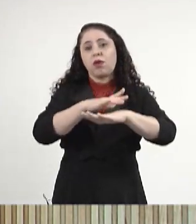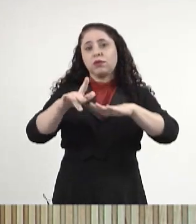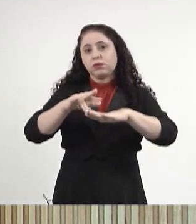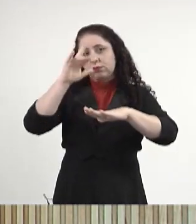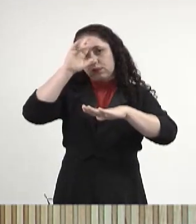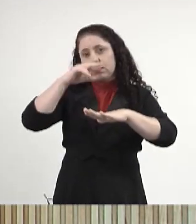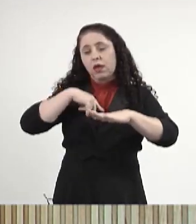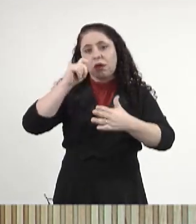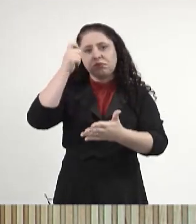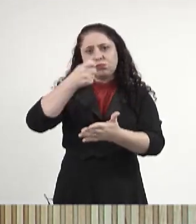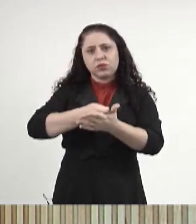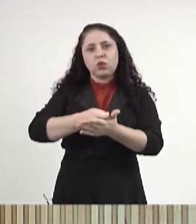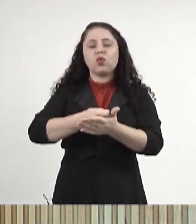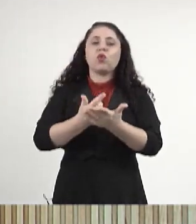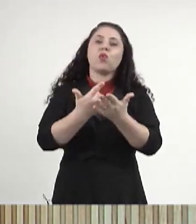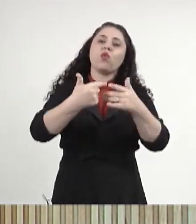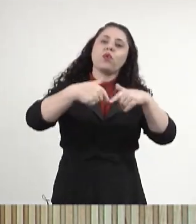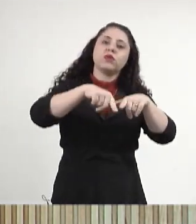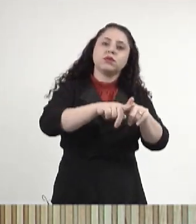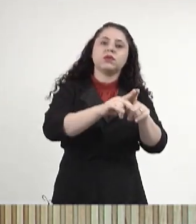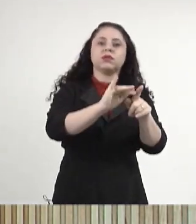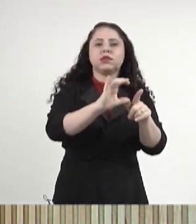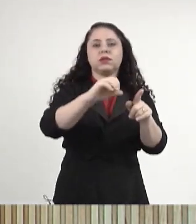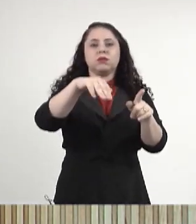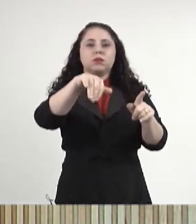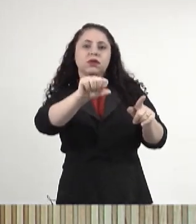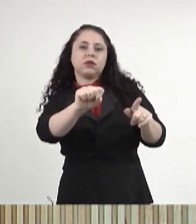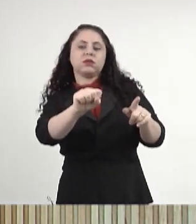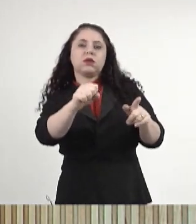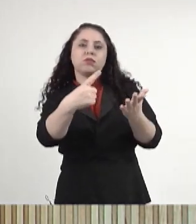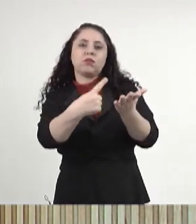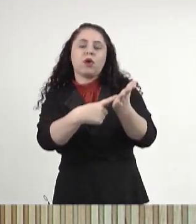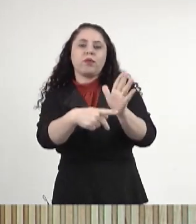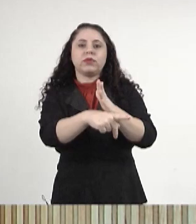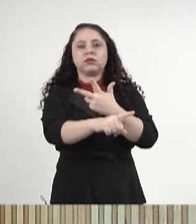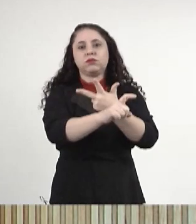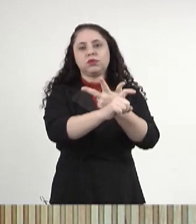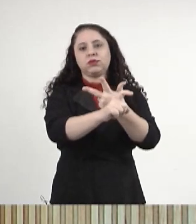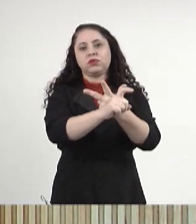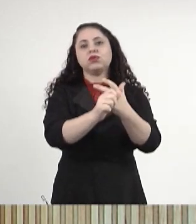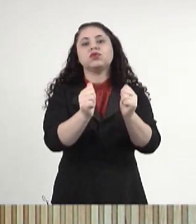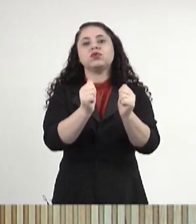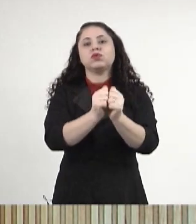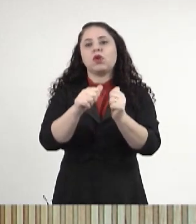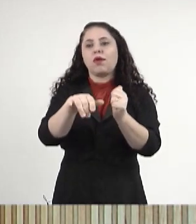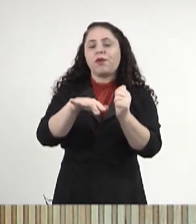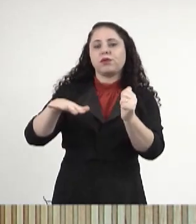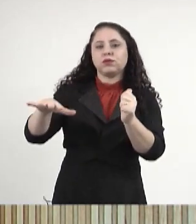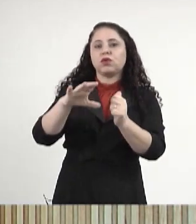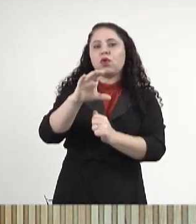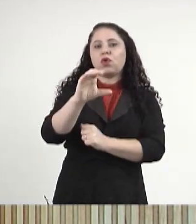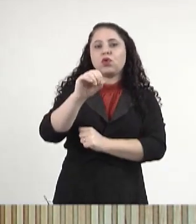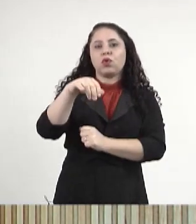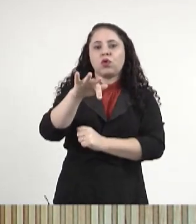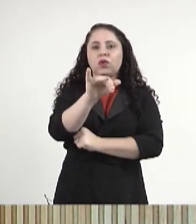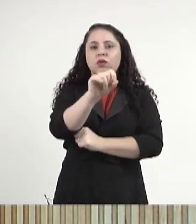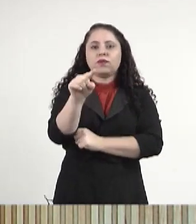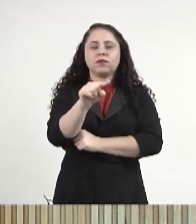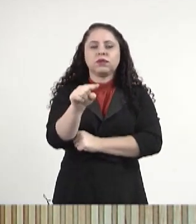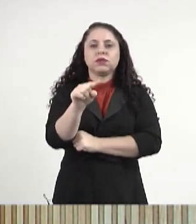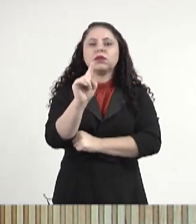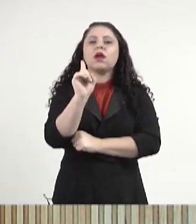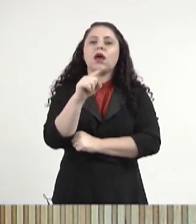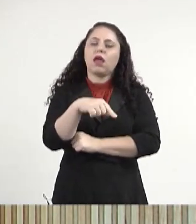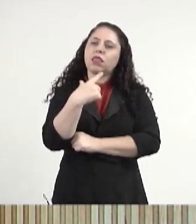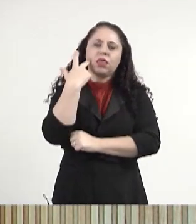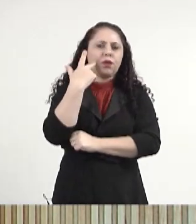diretora e que ratifica convênios de ICMS firmados pelo Poder Executivo Estadual no âmbito da CONFAZ. Esse é um